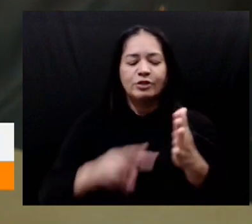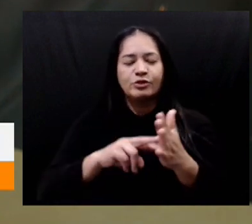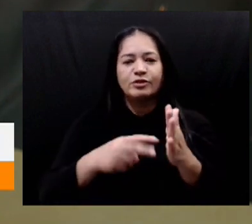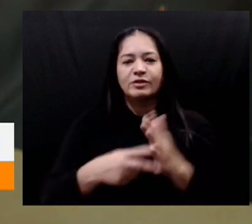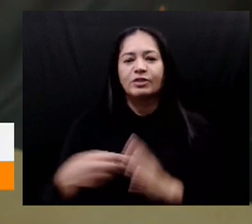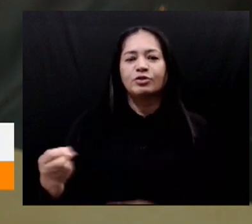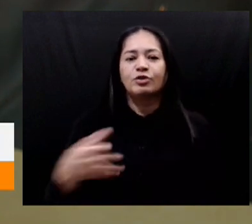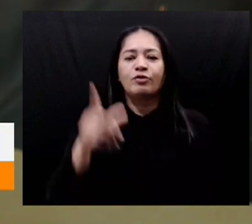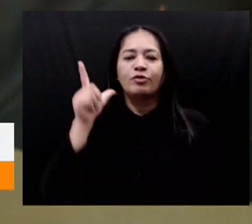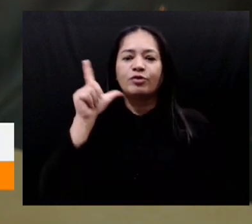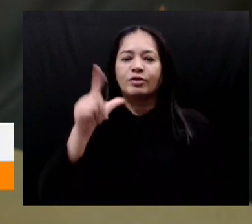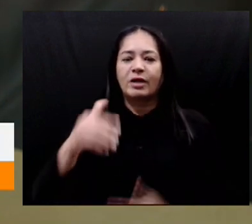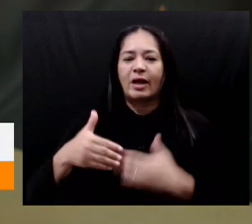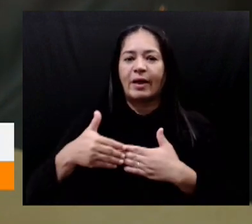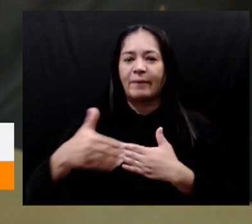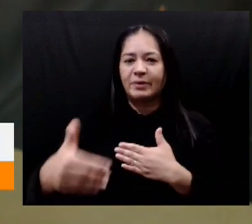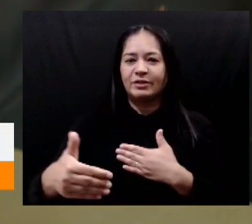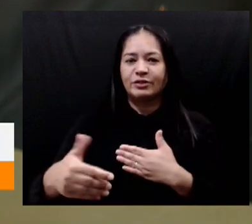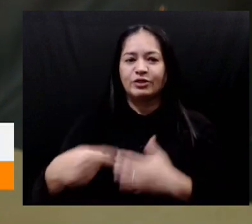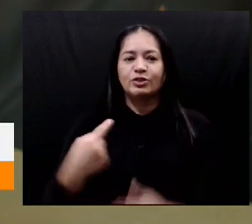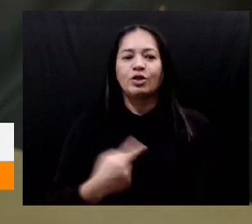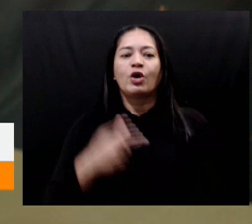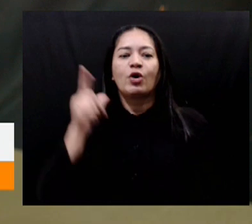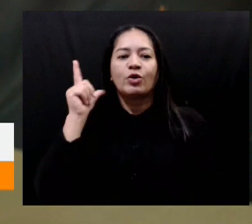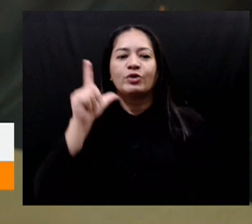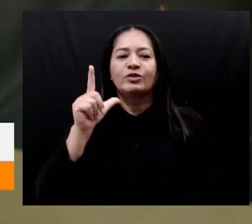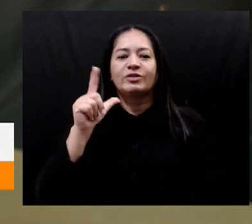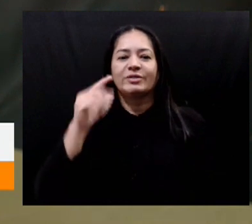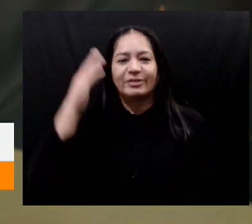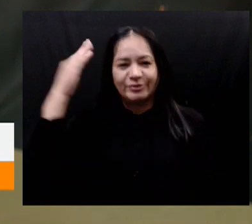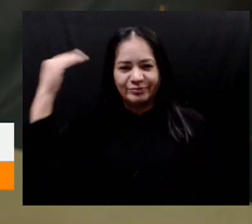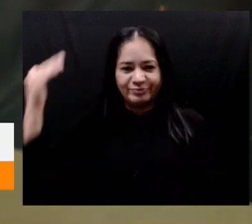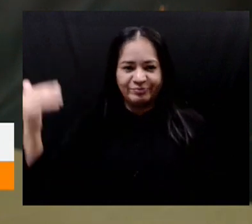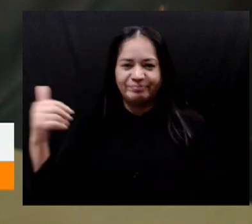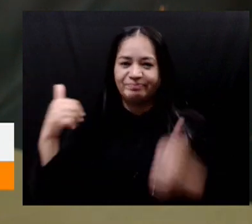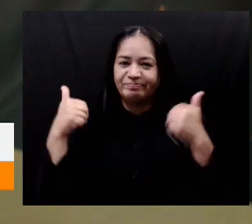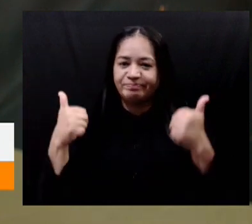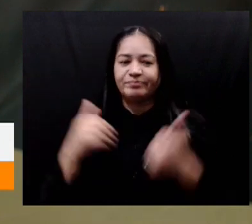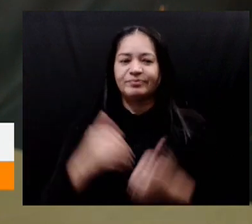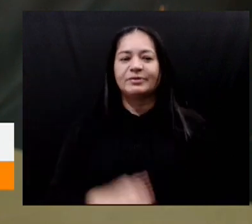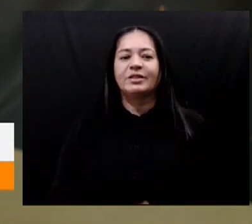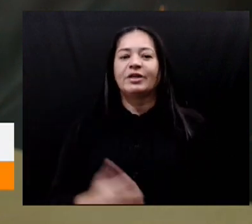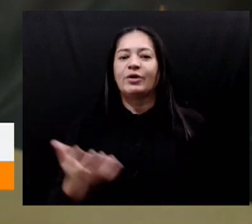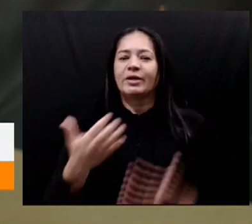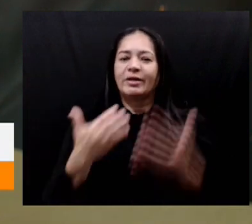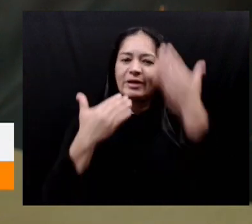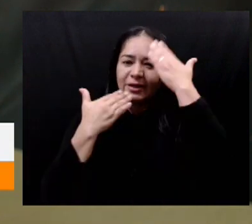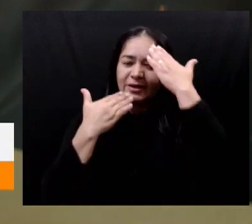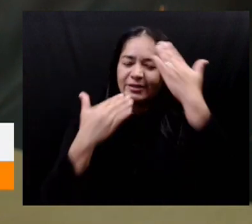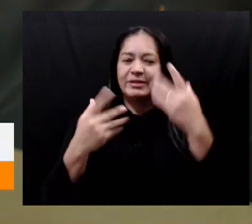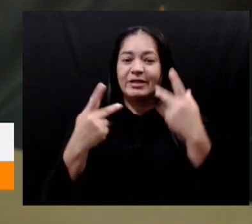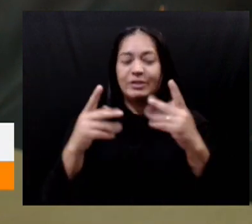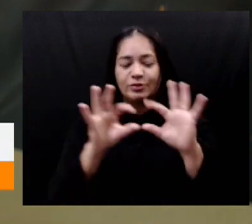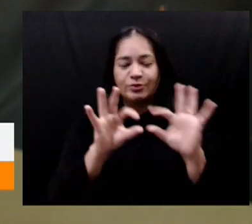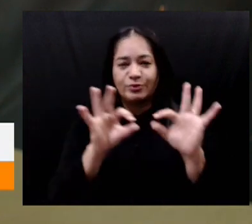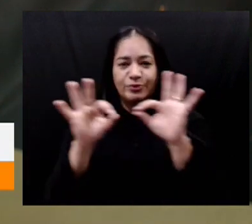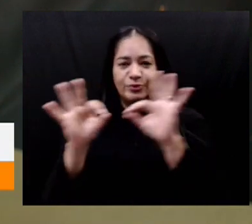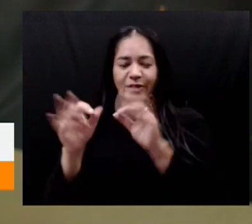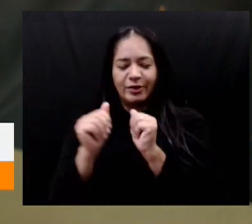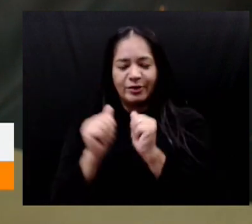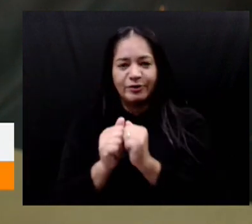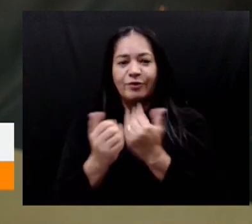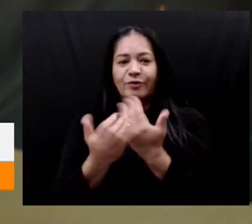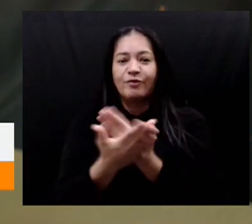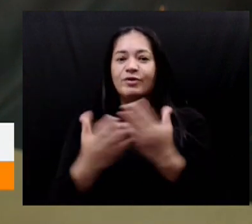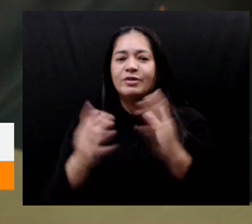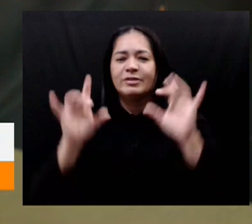do fracasso a gente possa obter o sucesso, tá bom? Quero agradecer a sua audiência, a sua companhia, dizer que você é muito especial para a gente,